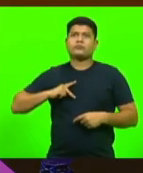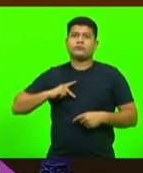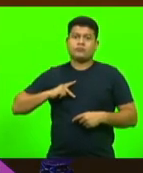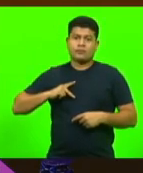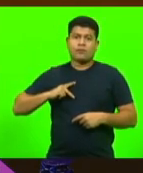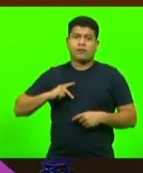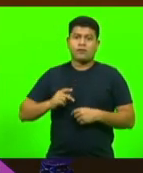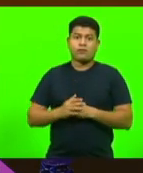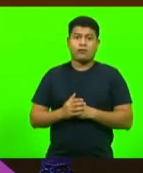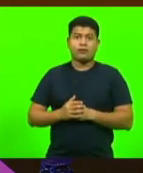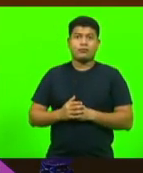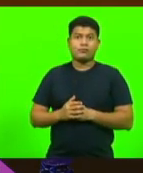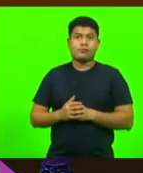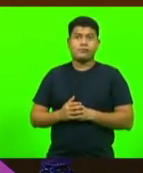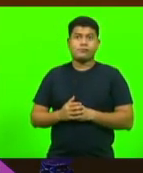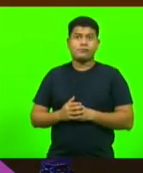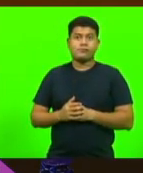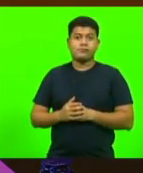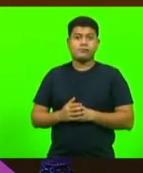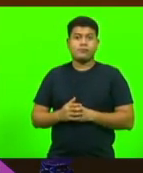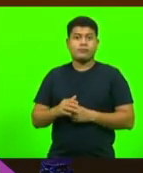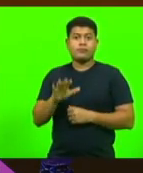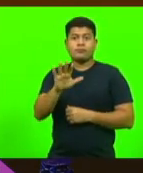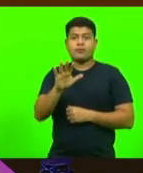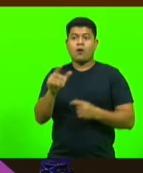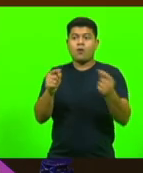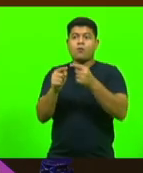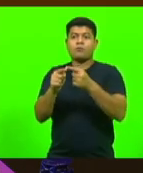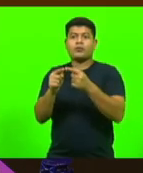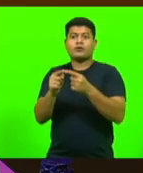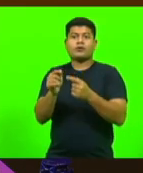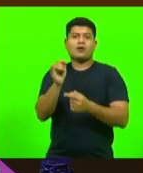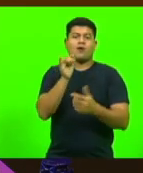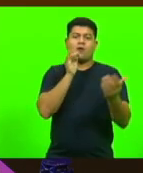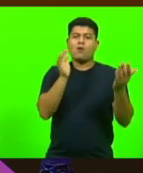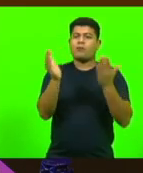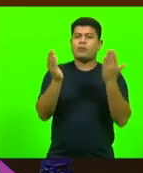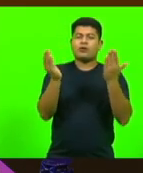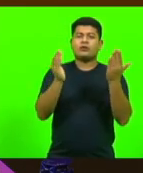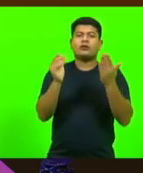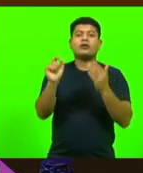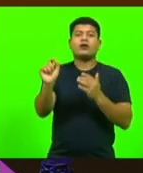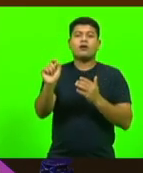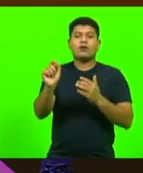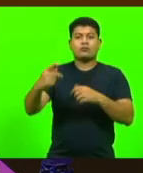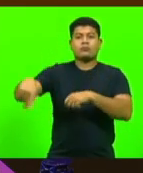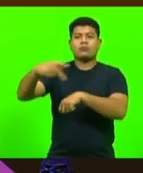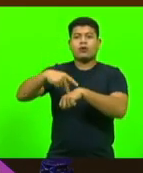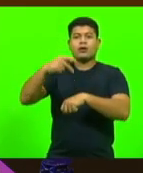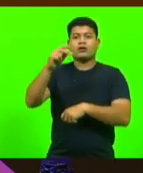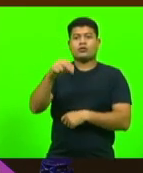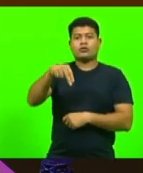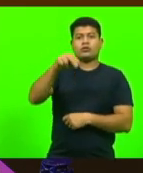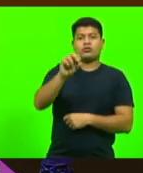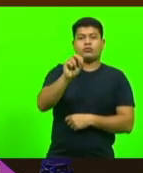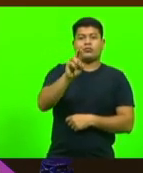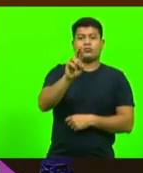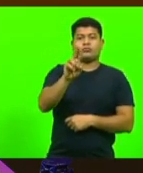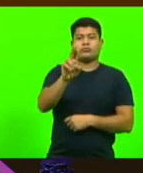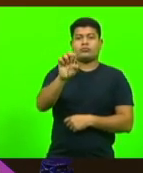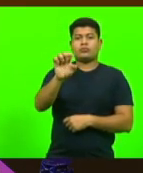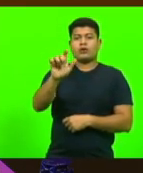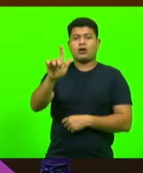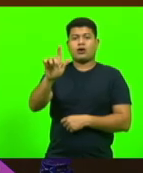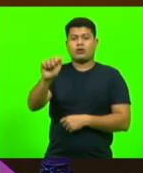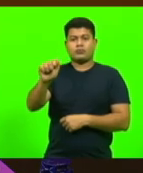tu sabe onde é que é isso na Noruega e na Noruega é esse percentual de trinta por cento